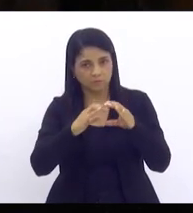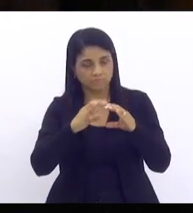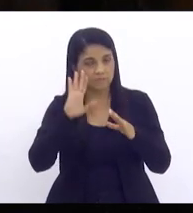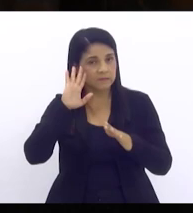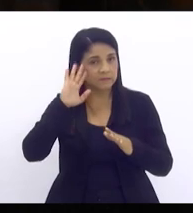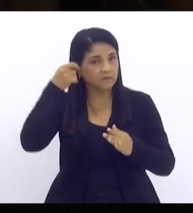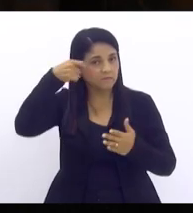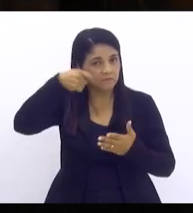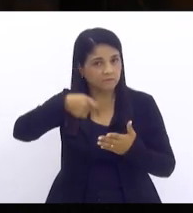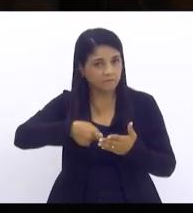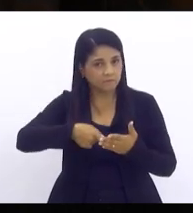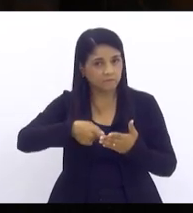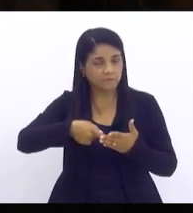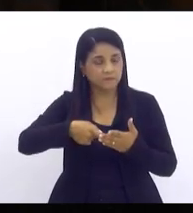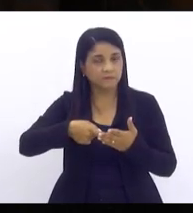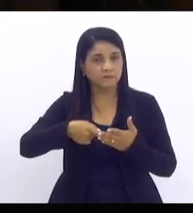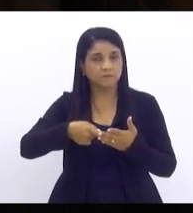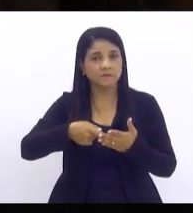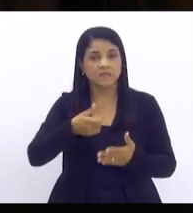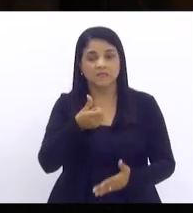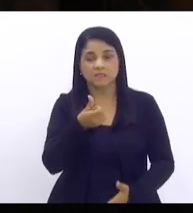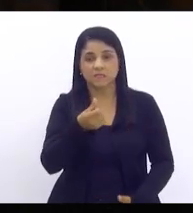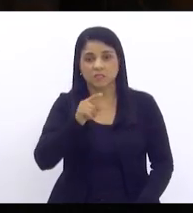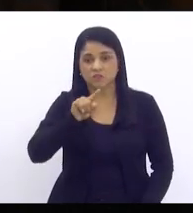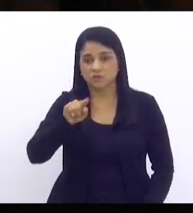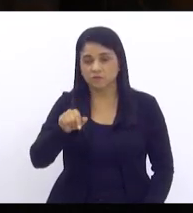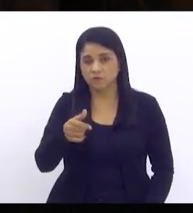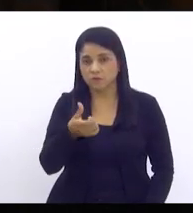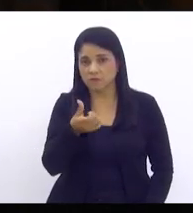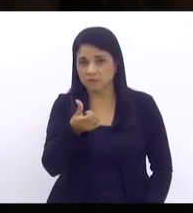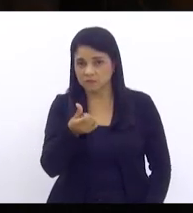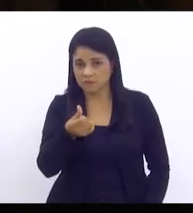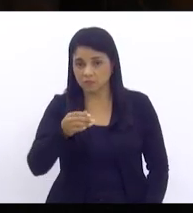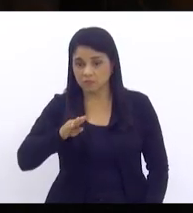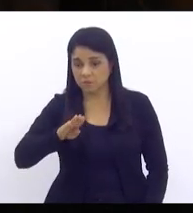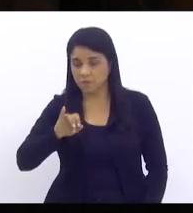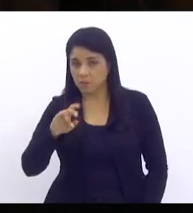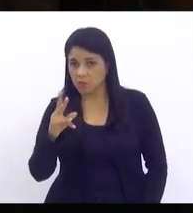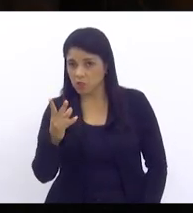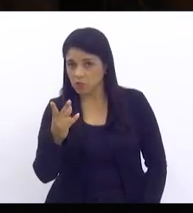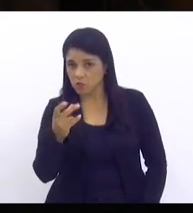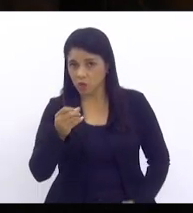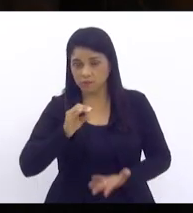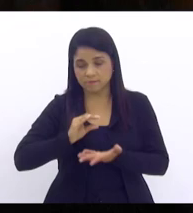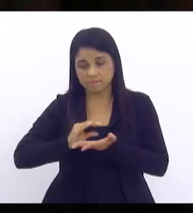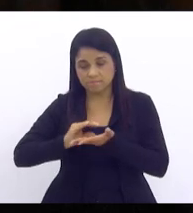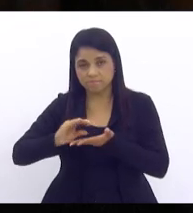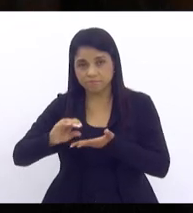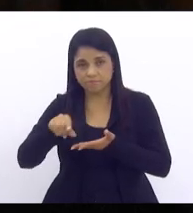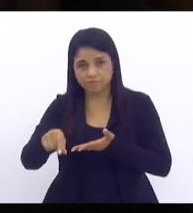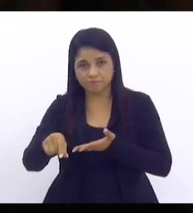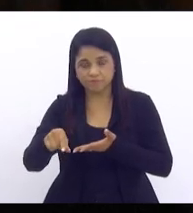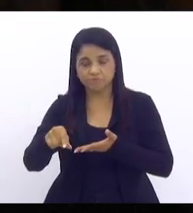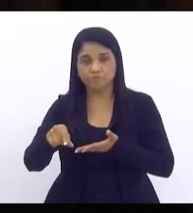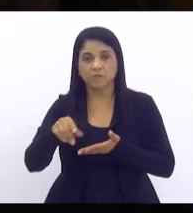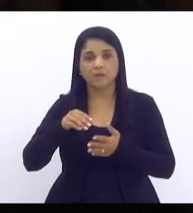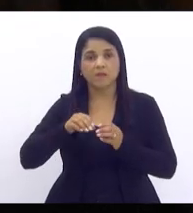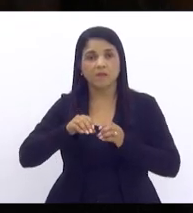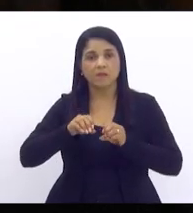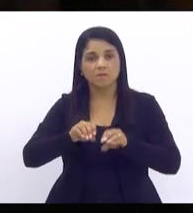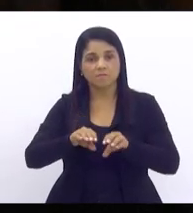parte dos cerca de 6,6 bilhões que serão destinados